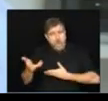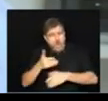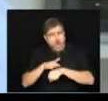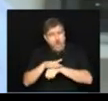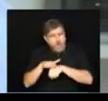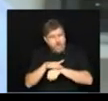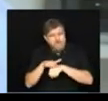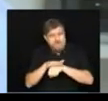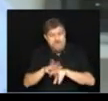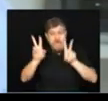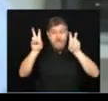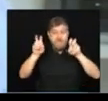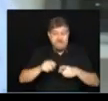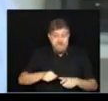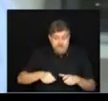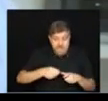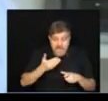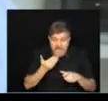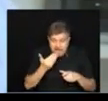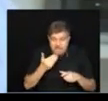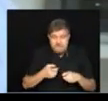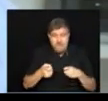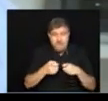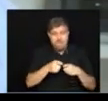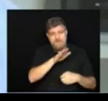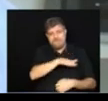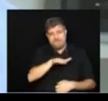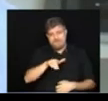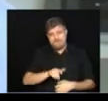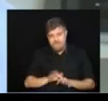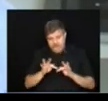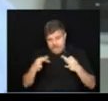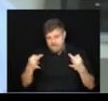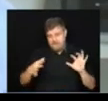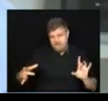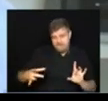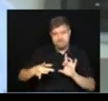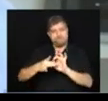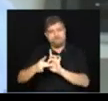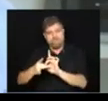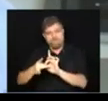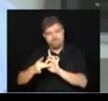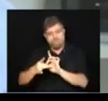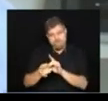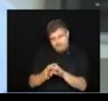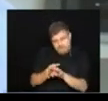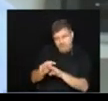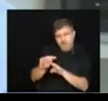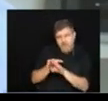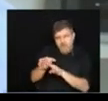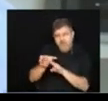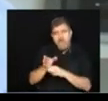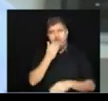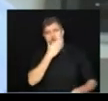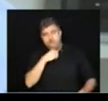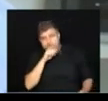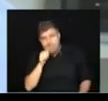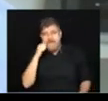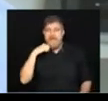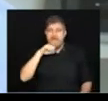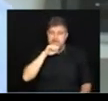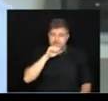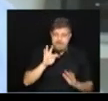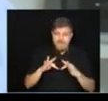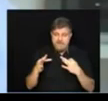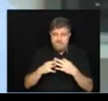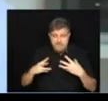da alimentação. E o pediatra é um médico de família, não é? Ele está orientando também o pai, a mãe, enfim, toda a